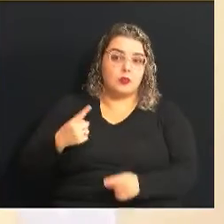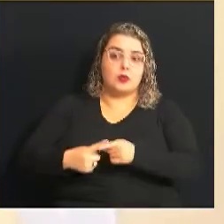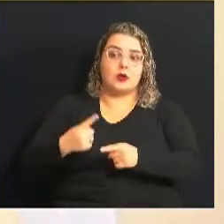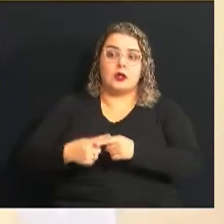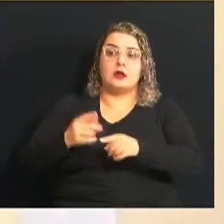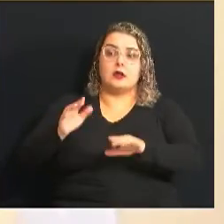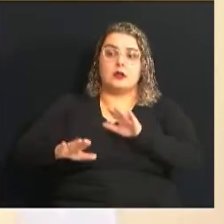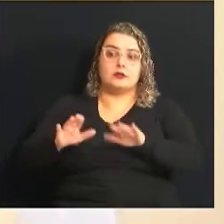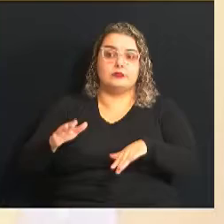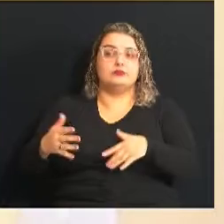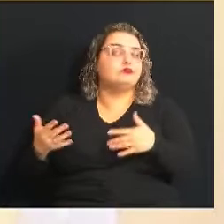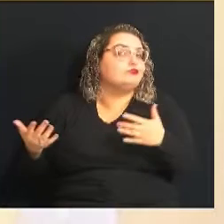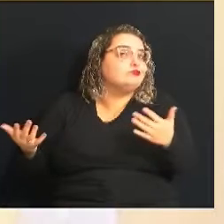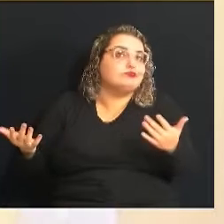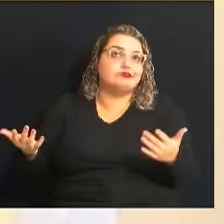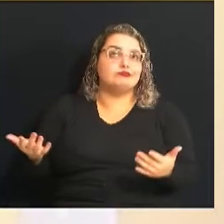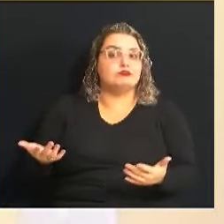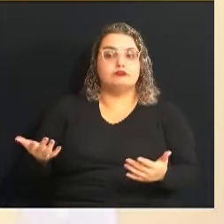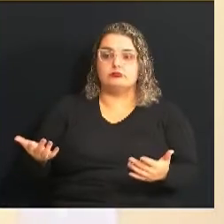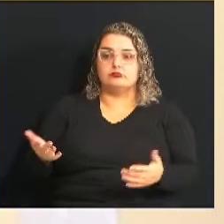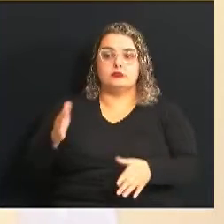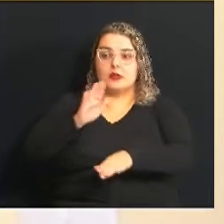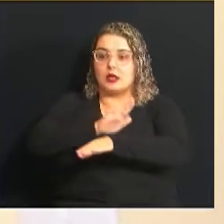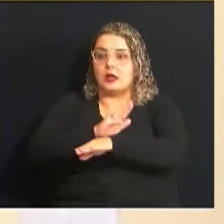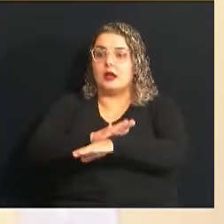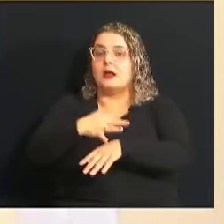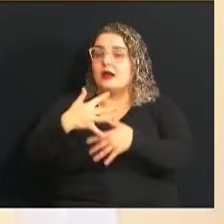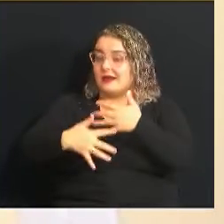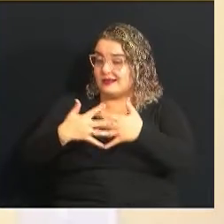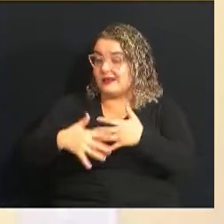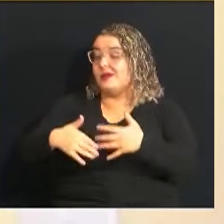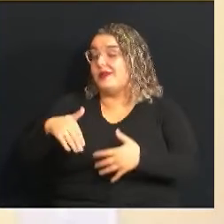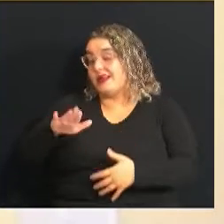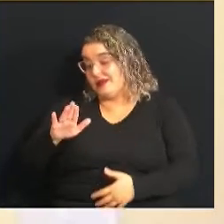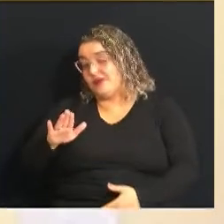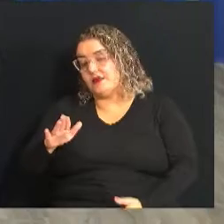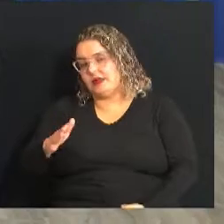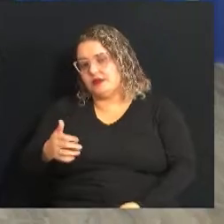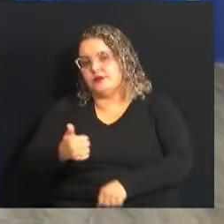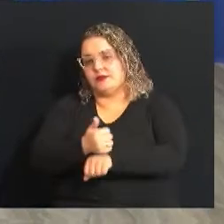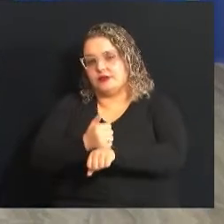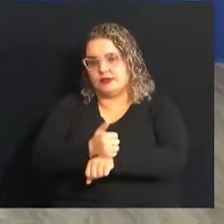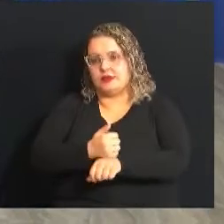vezes não ajuda, mas atrapalha esse profissional.